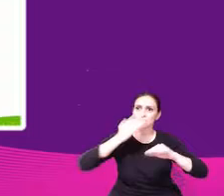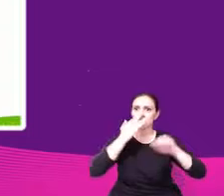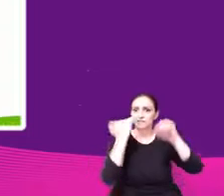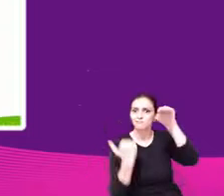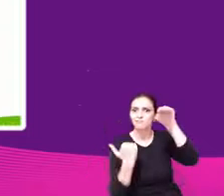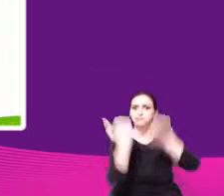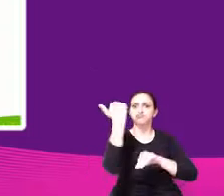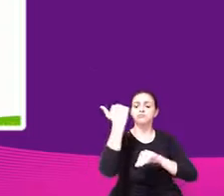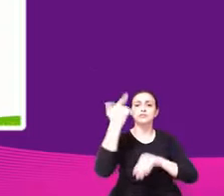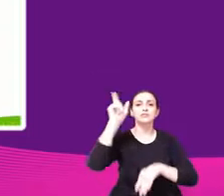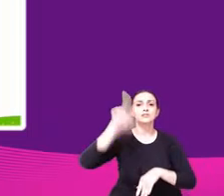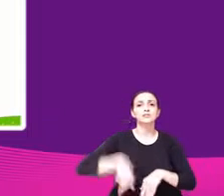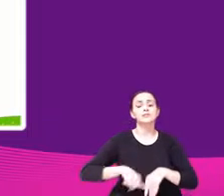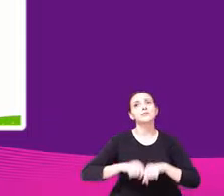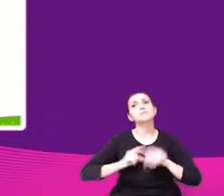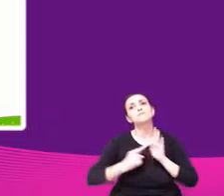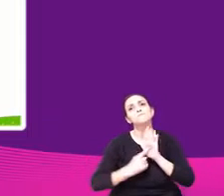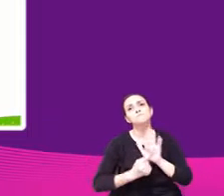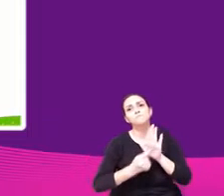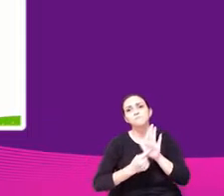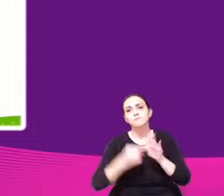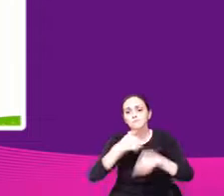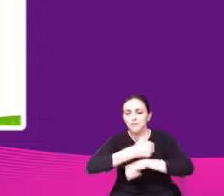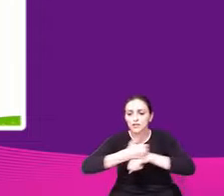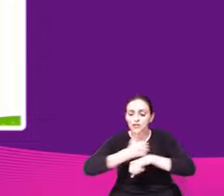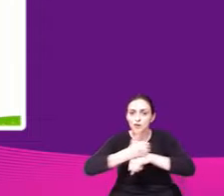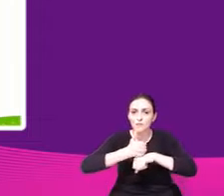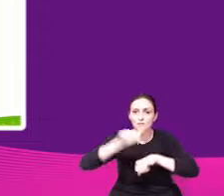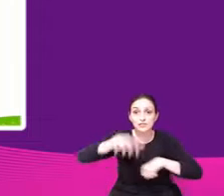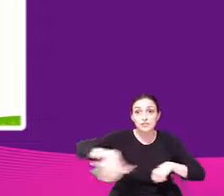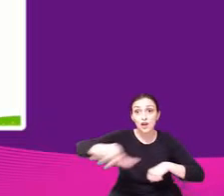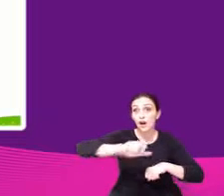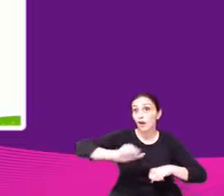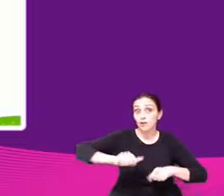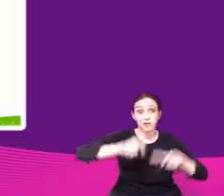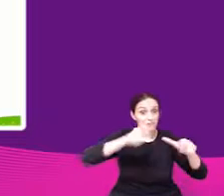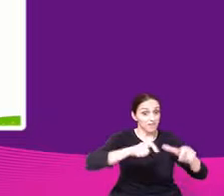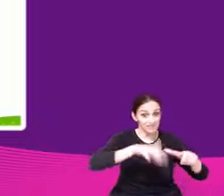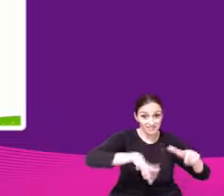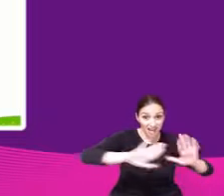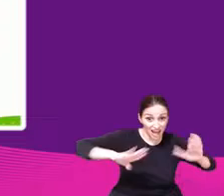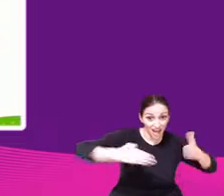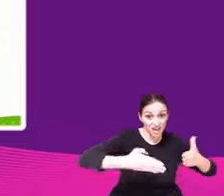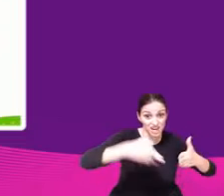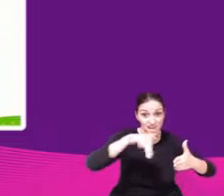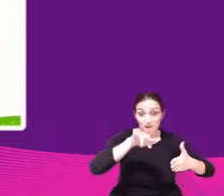e levando profissionais para áreas fora da especialidade.